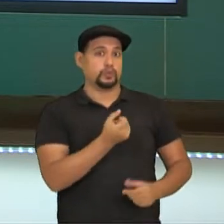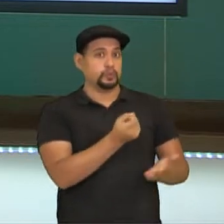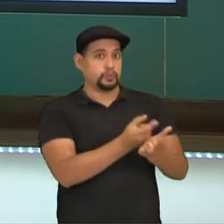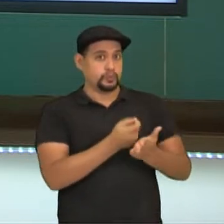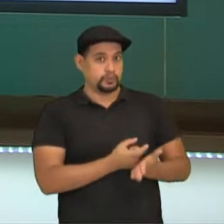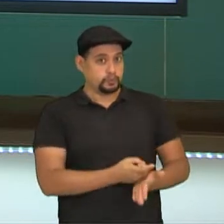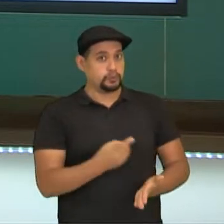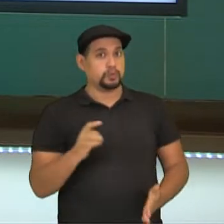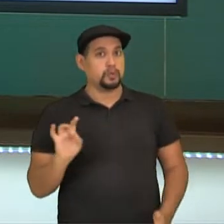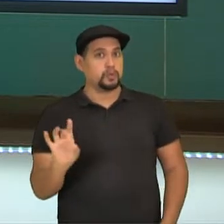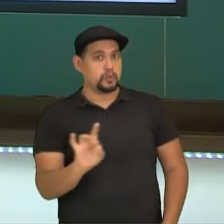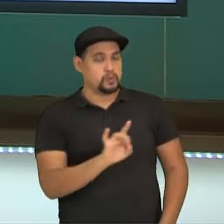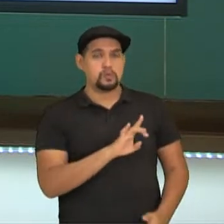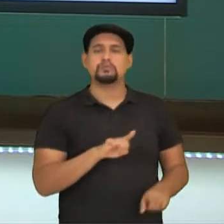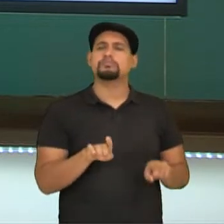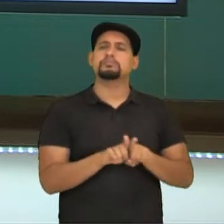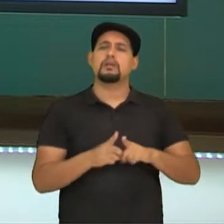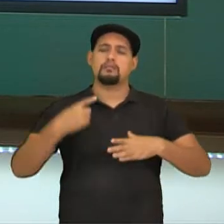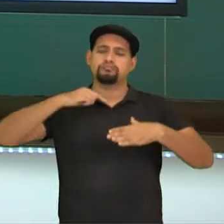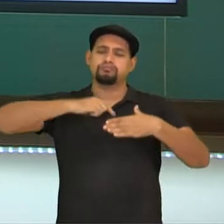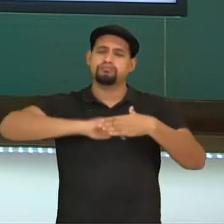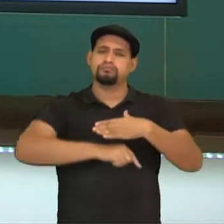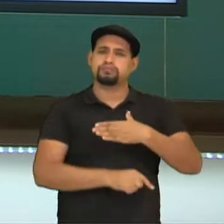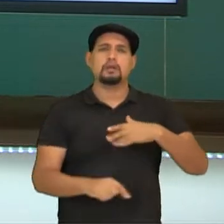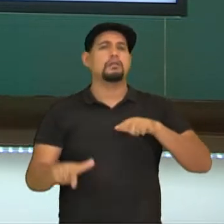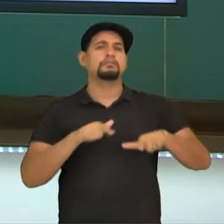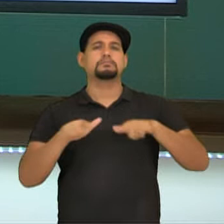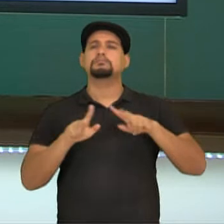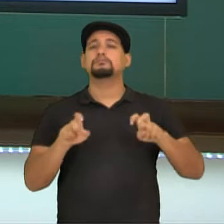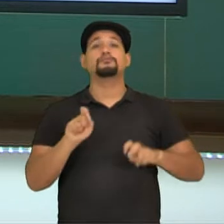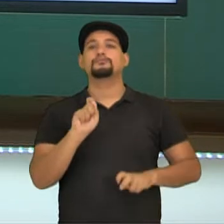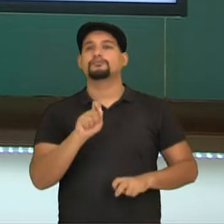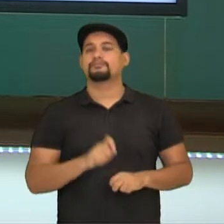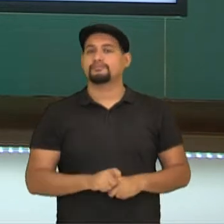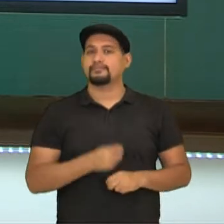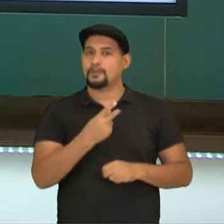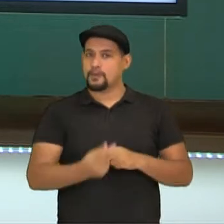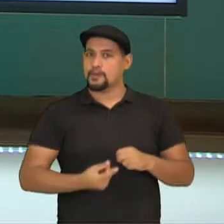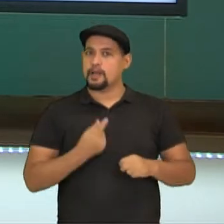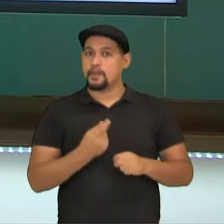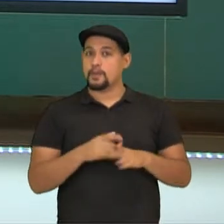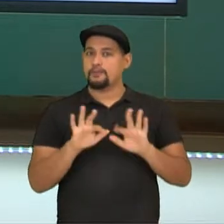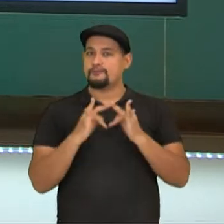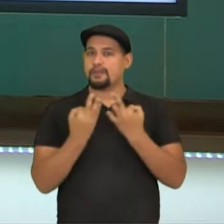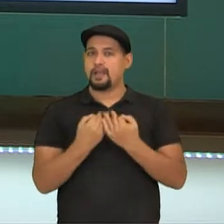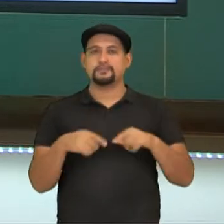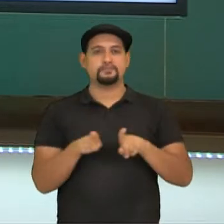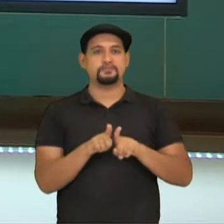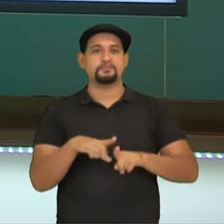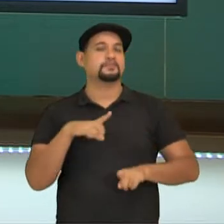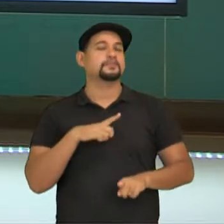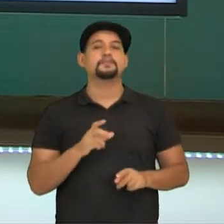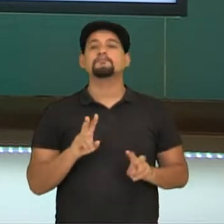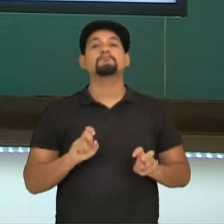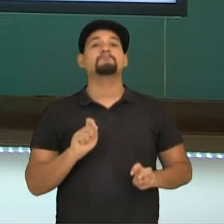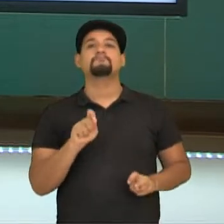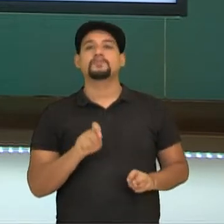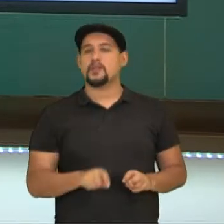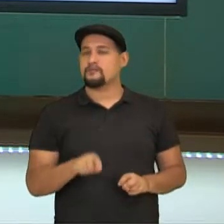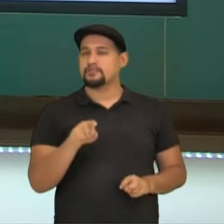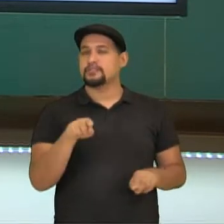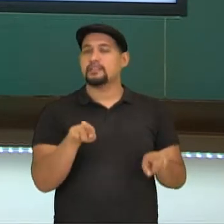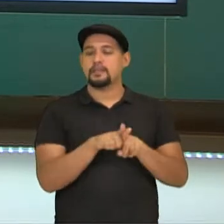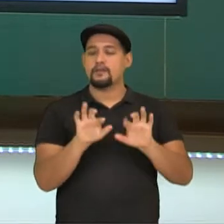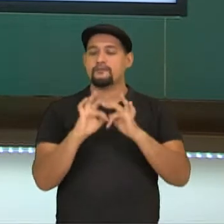no último vídeo, e vamos aprofundar agora falando um pouco também sobre o orçamento familiar, que vai além de você e engloba a